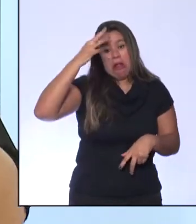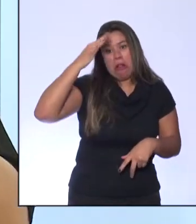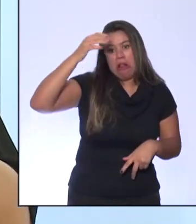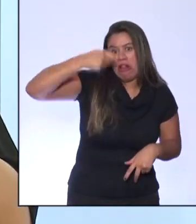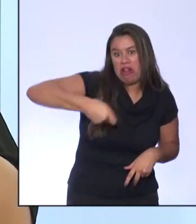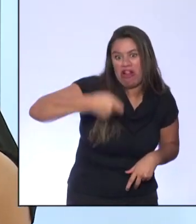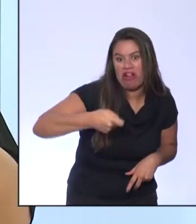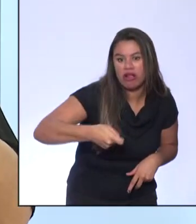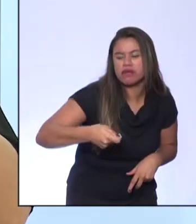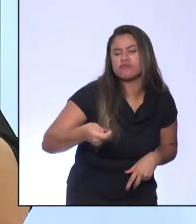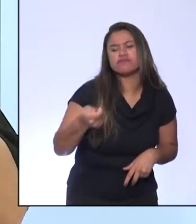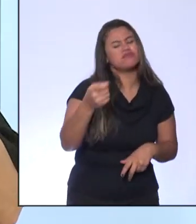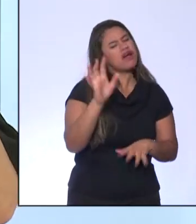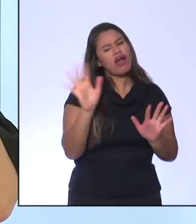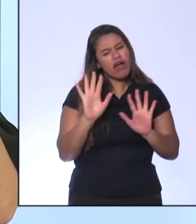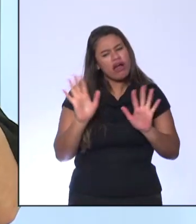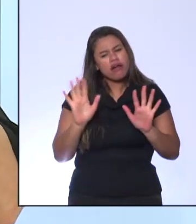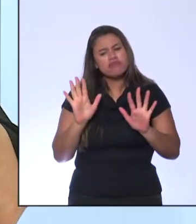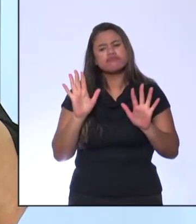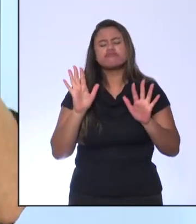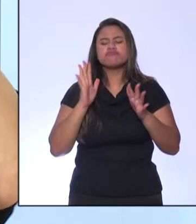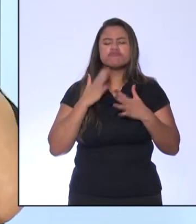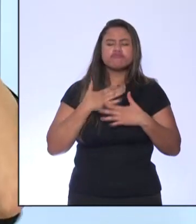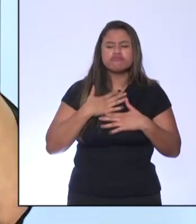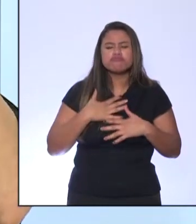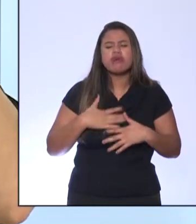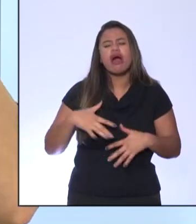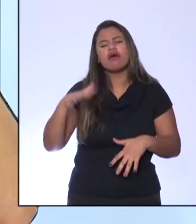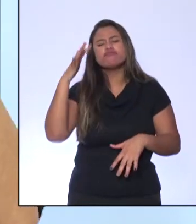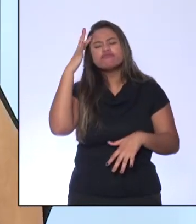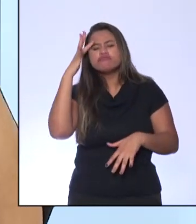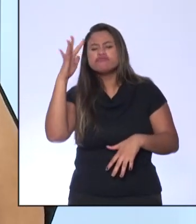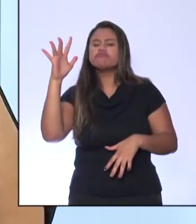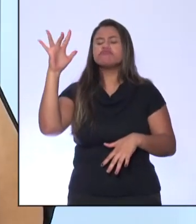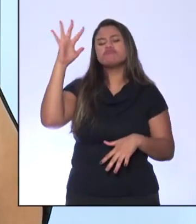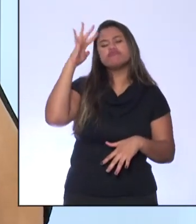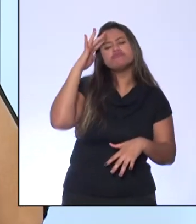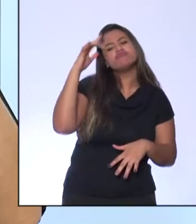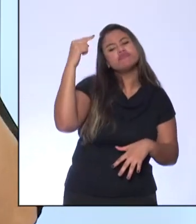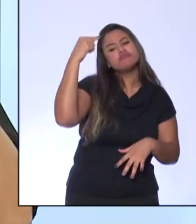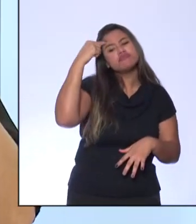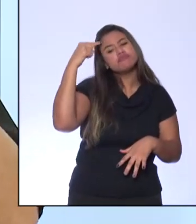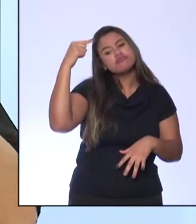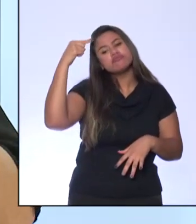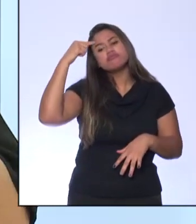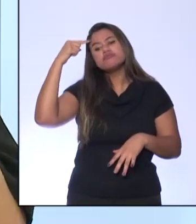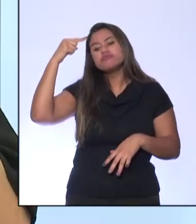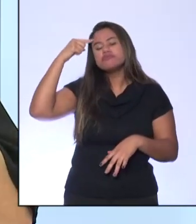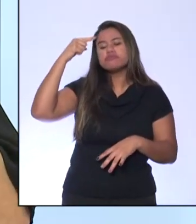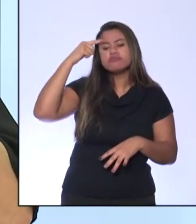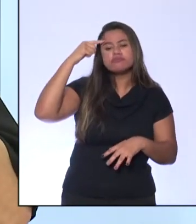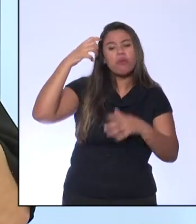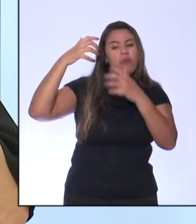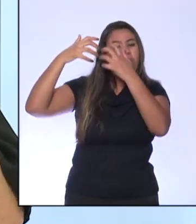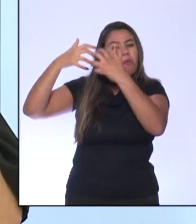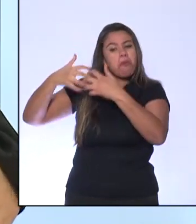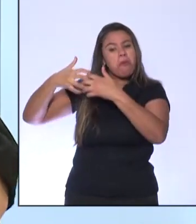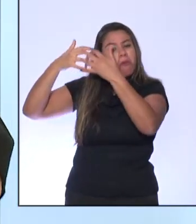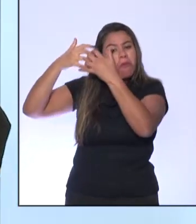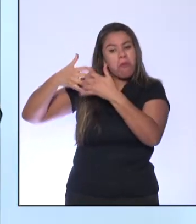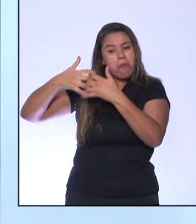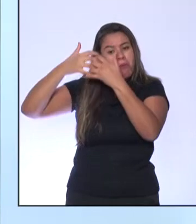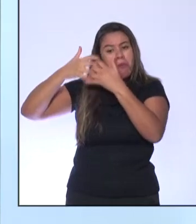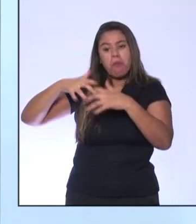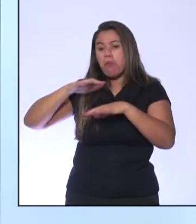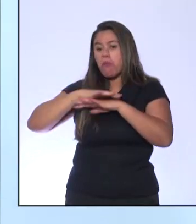caminho do que a gente está falando, mas que vocês pensem nas questões que nós estamos colocando. Nosso objetivo é que,